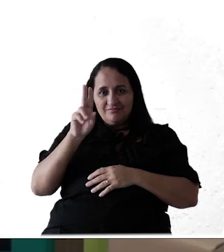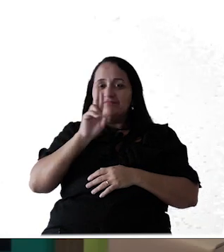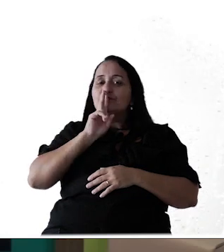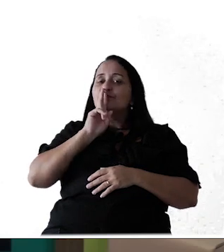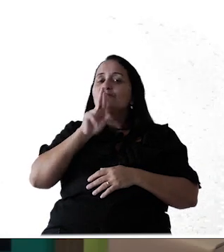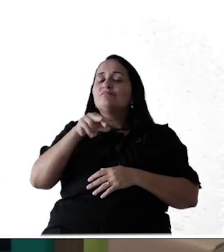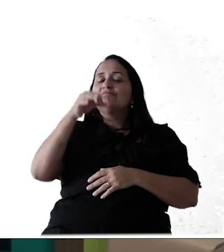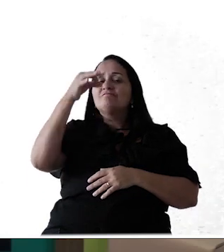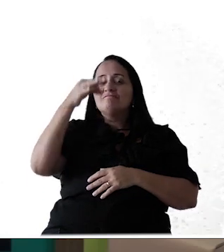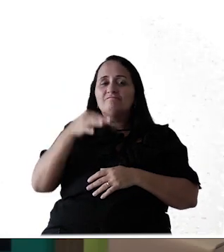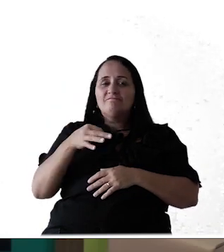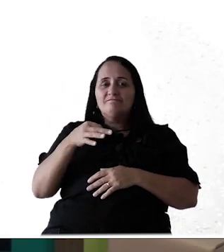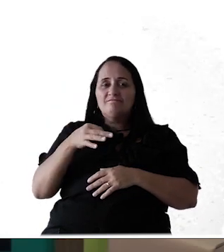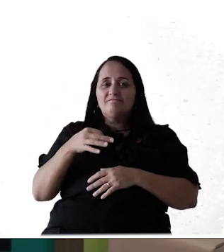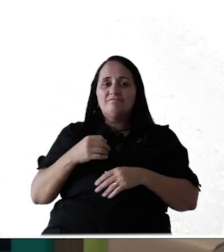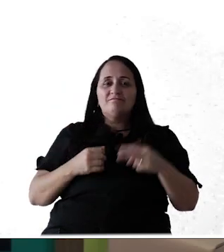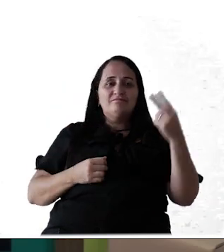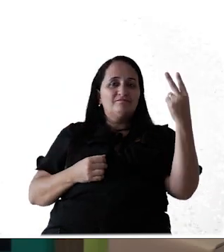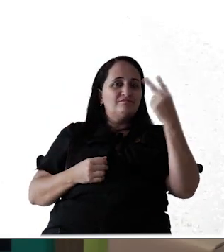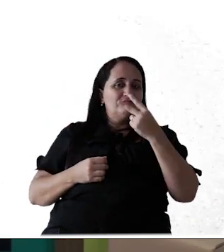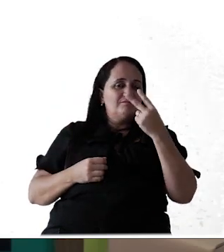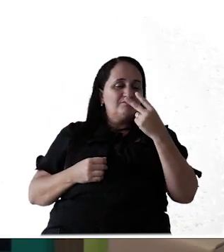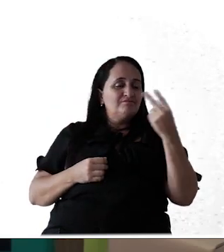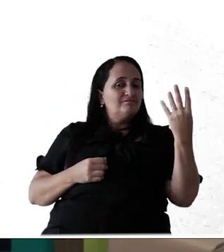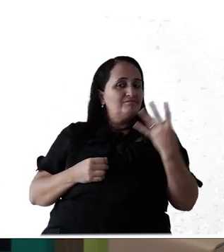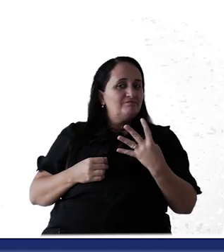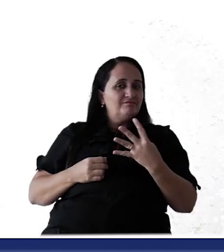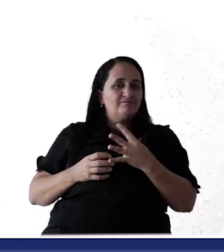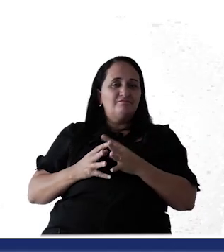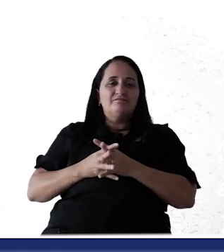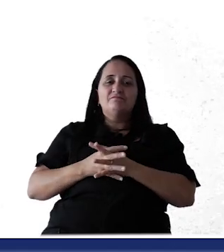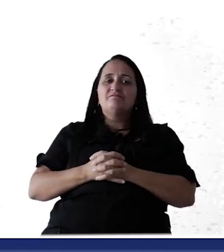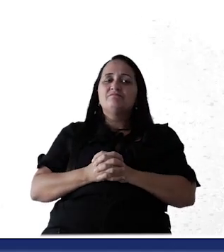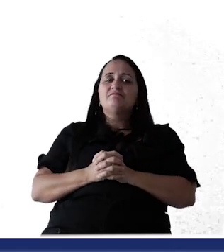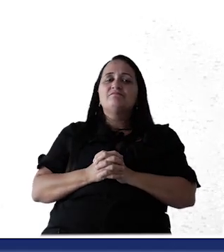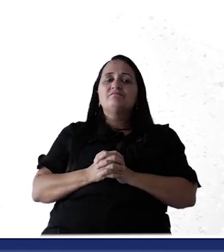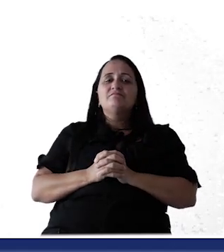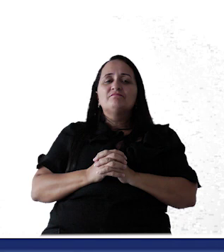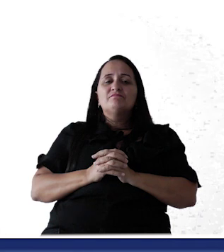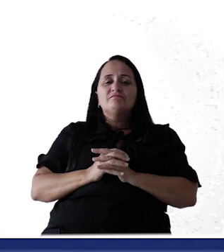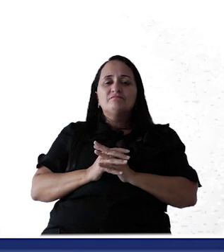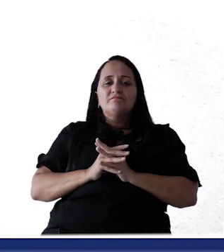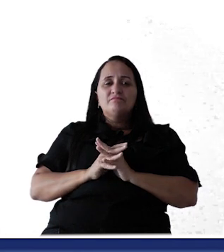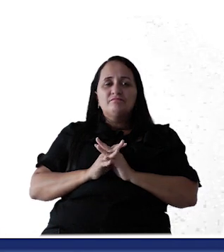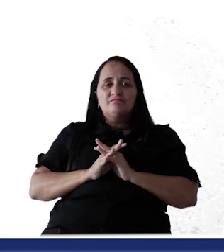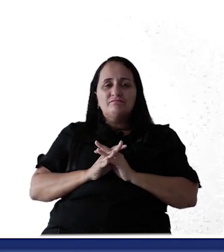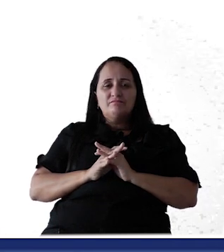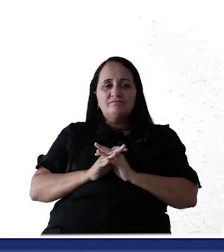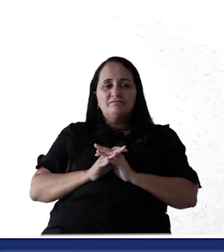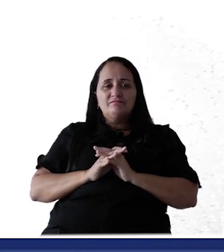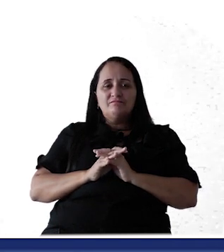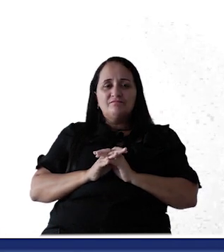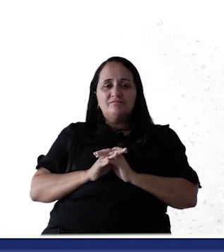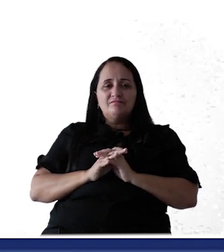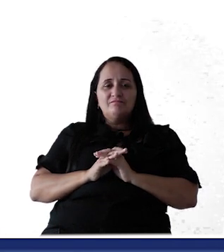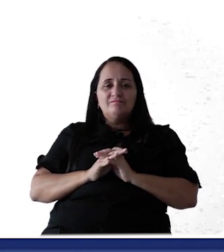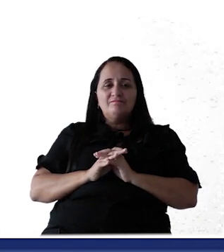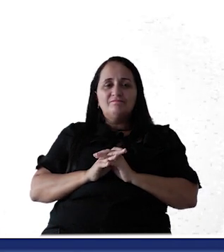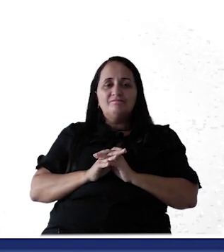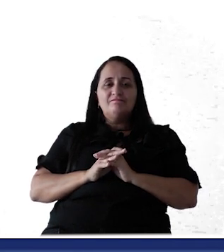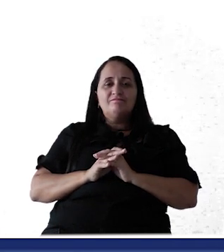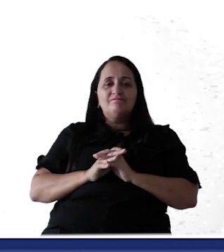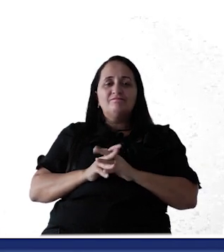correta, número 2 e o número 4. Vamos marcar a alternativa? 2 e 4. Olha só,